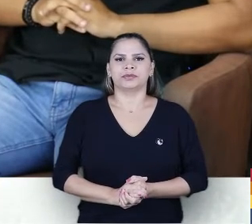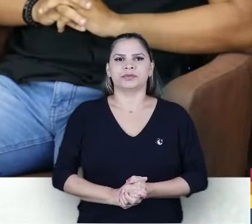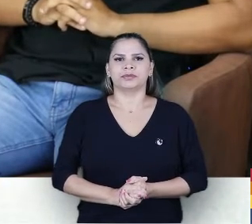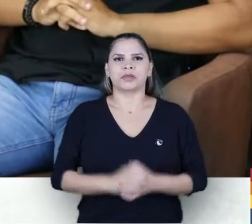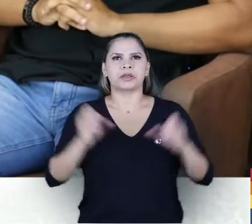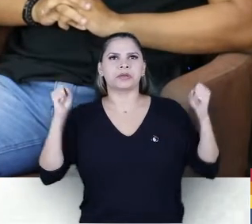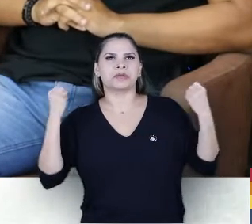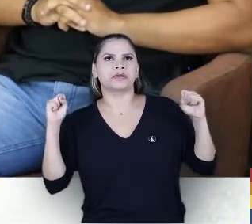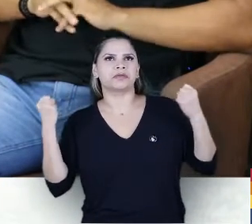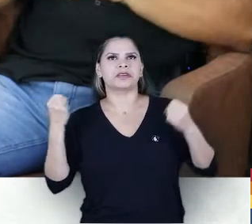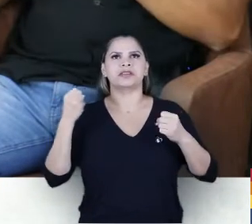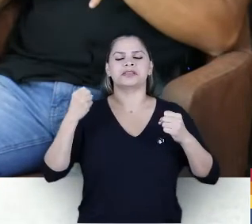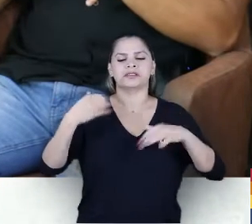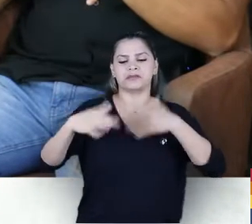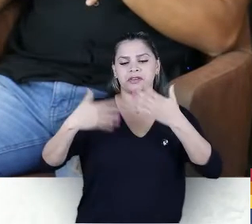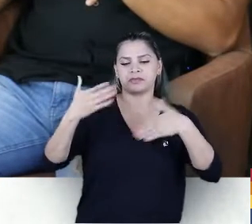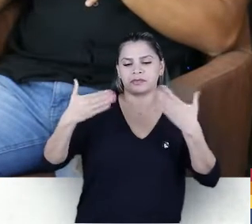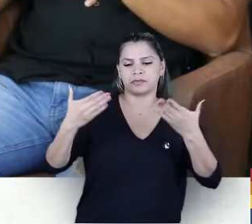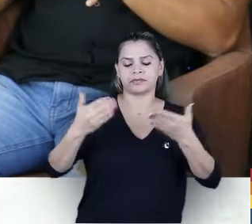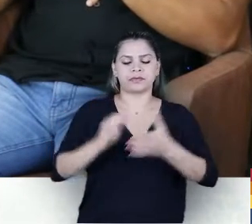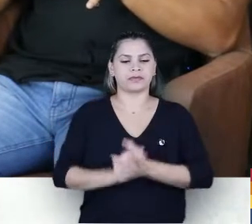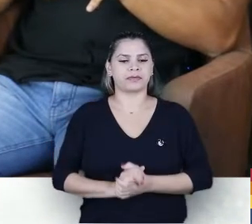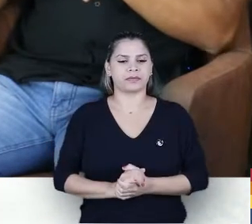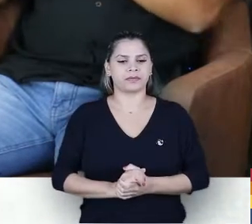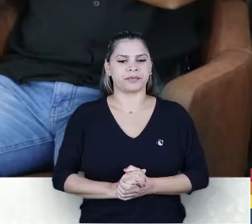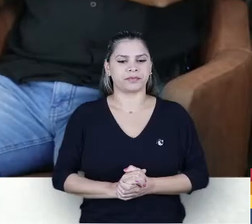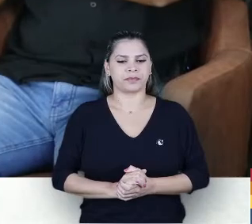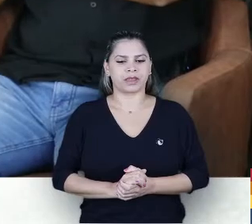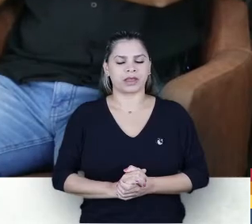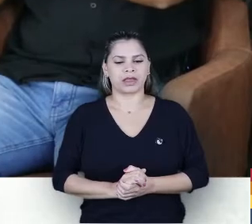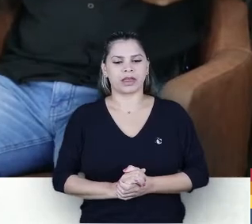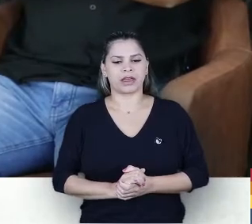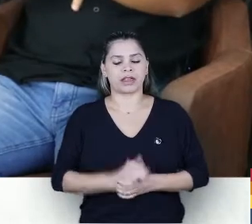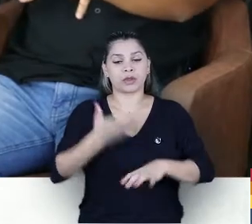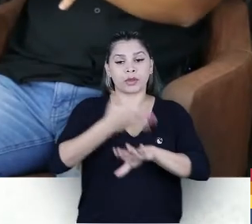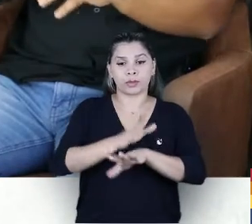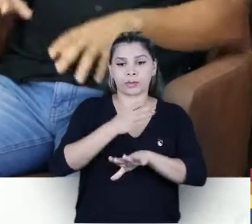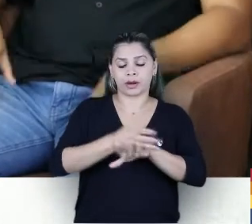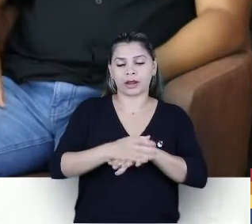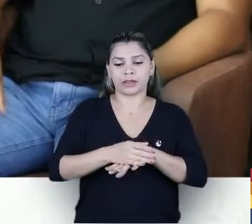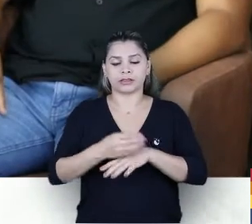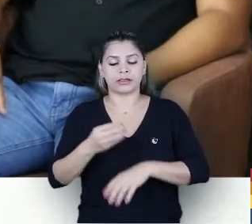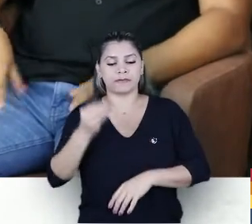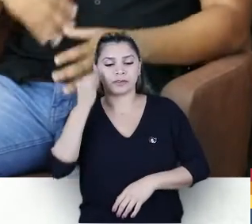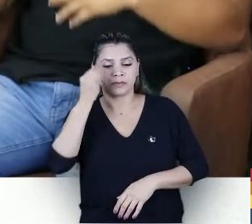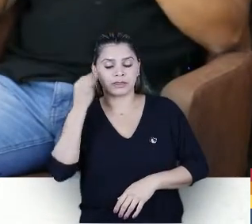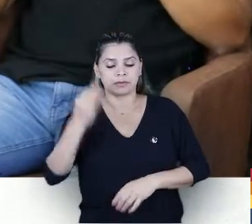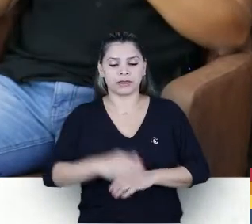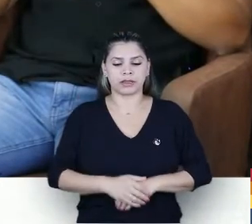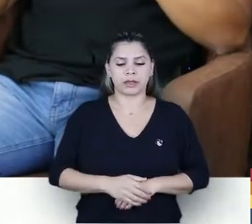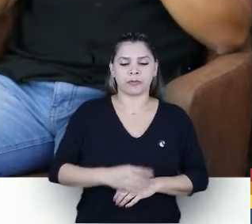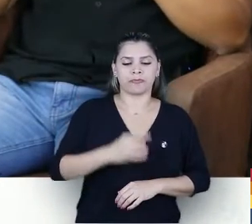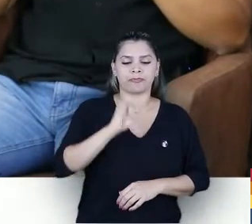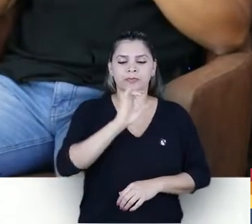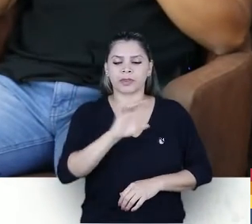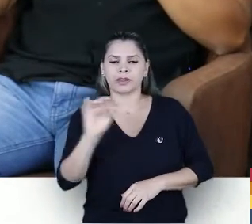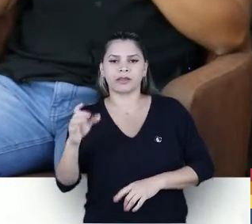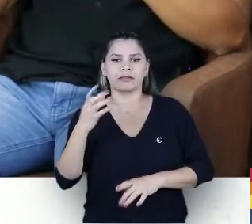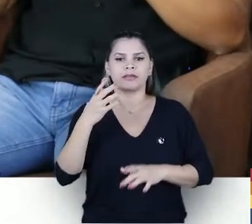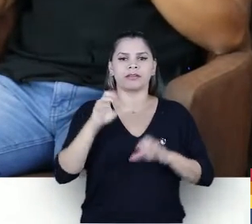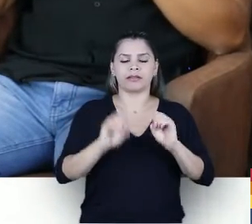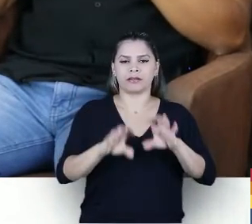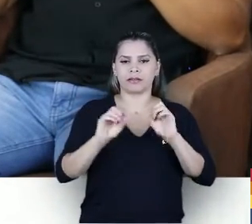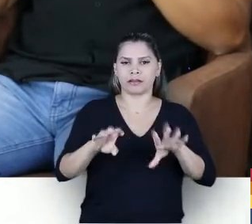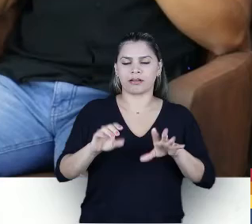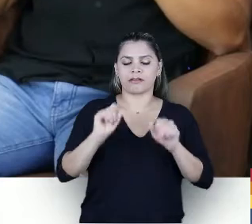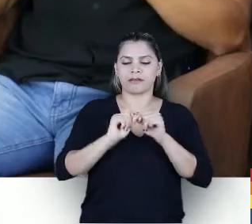uma resposta objetiva, né? Educação física, para o itinerário tal, tem essa contribuição. Tudo isso vai se dando na medida em que você